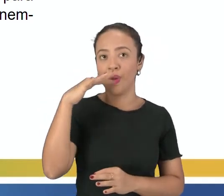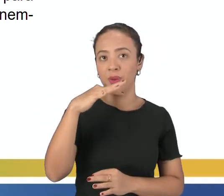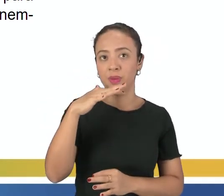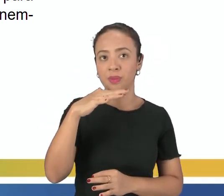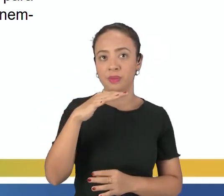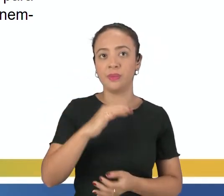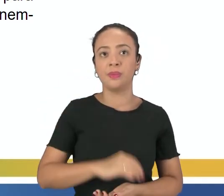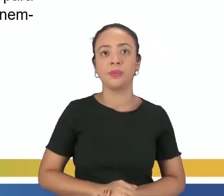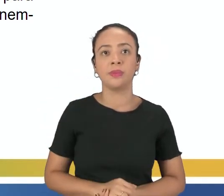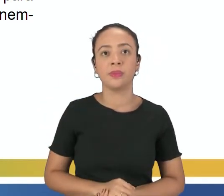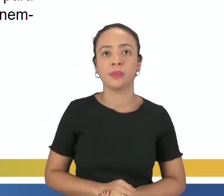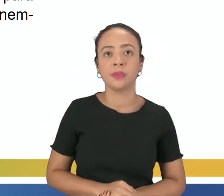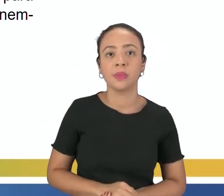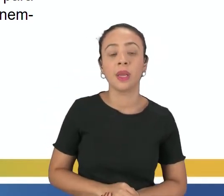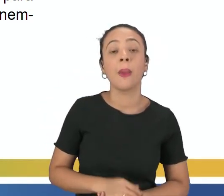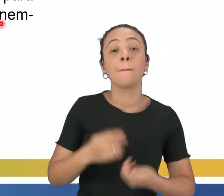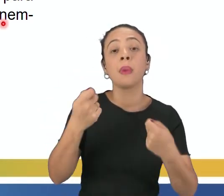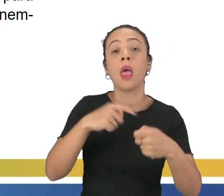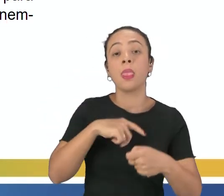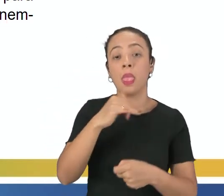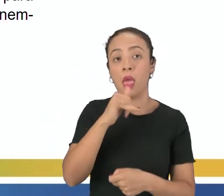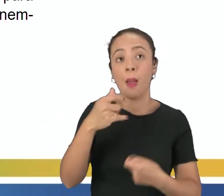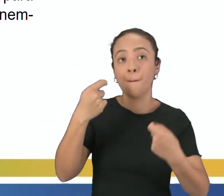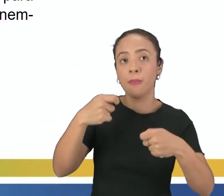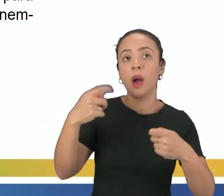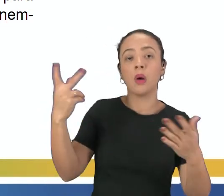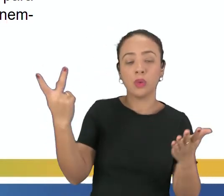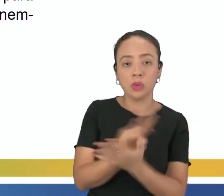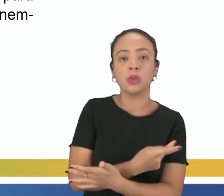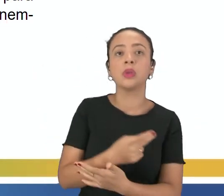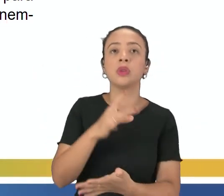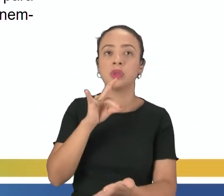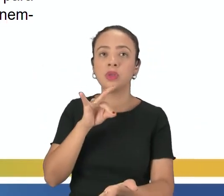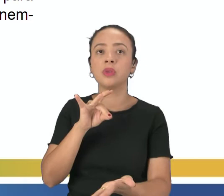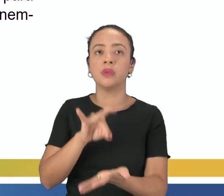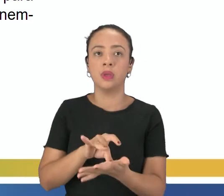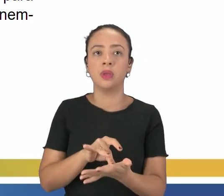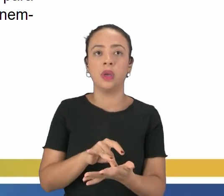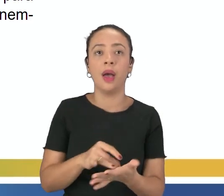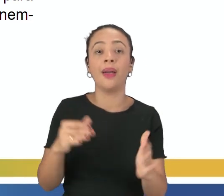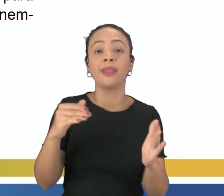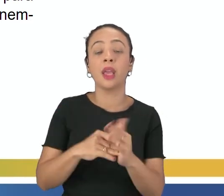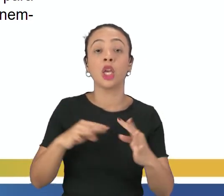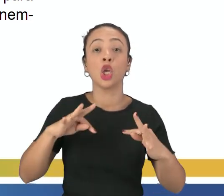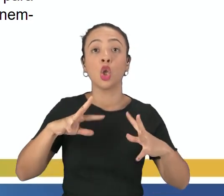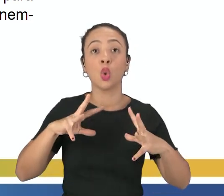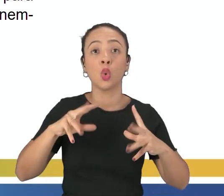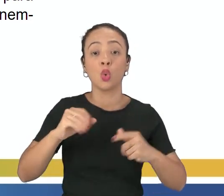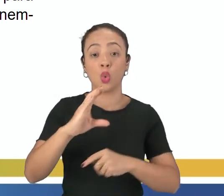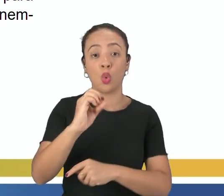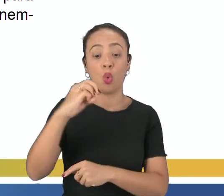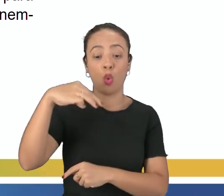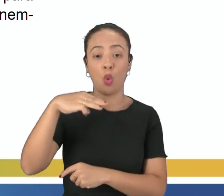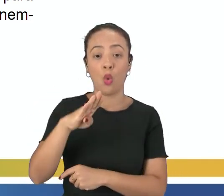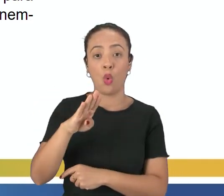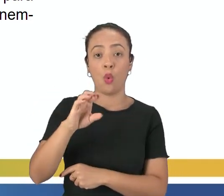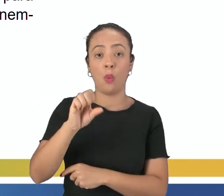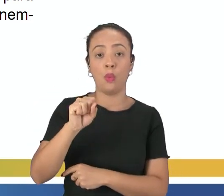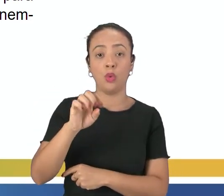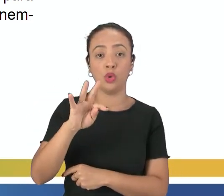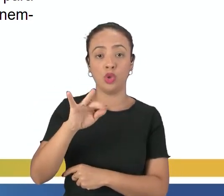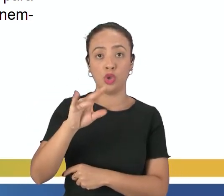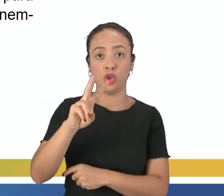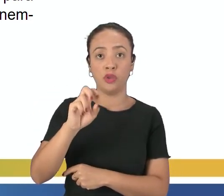forma de calor, providencia a energia necessária para que a reação continue até que todo o